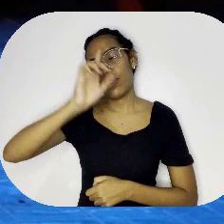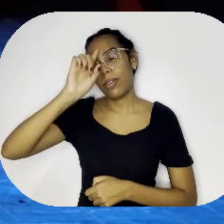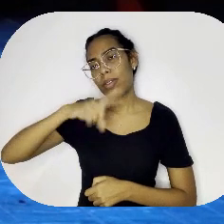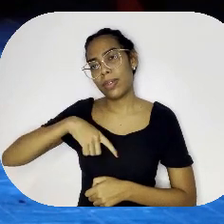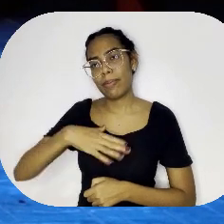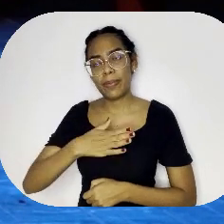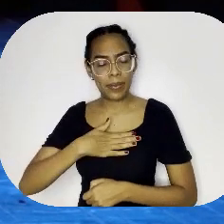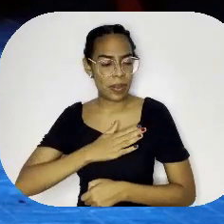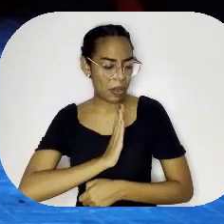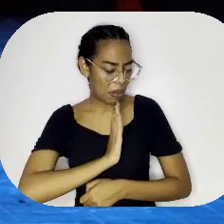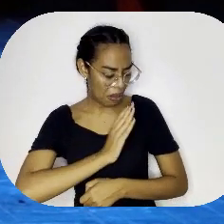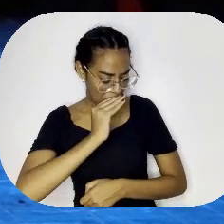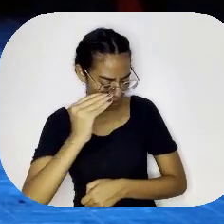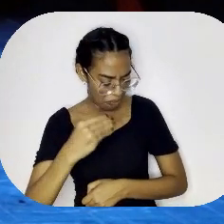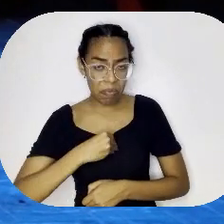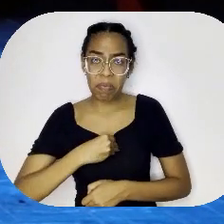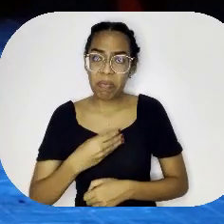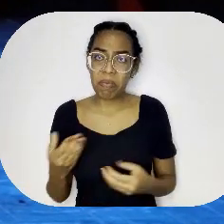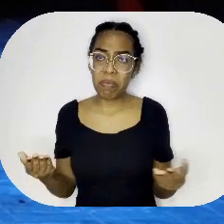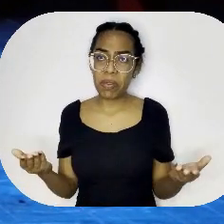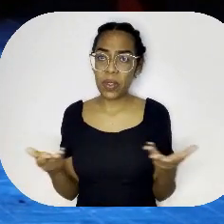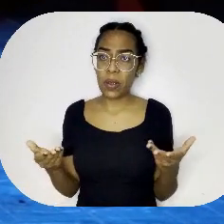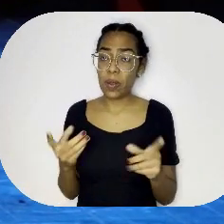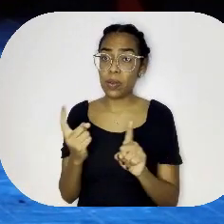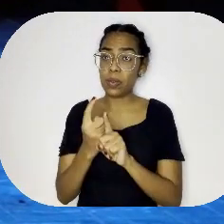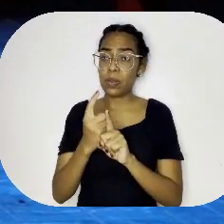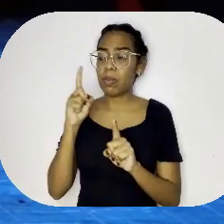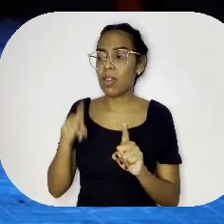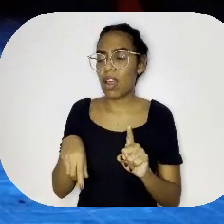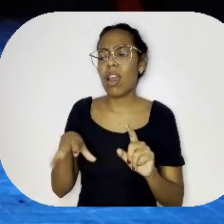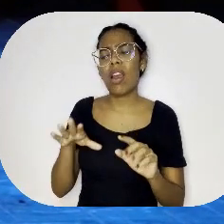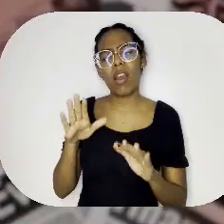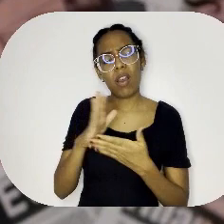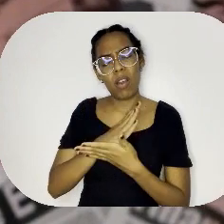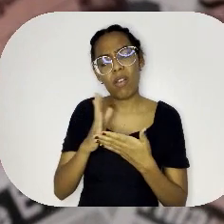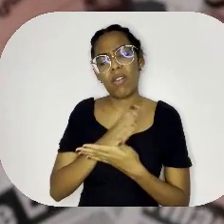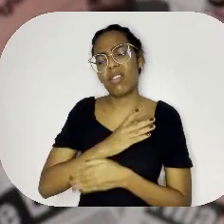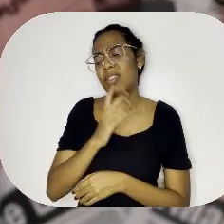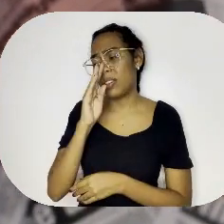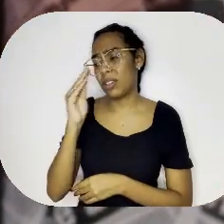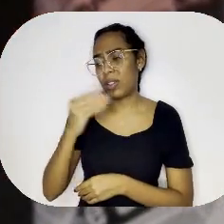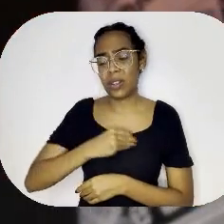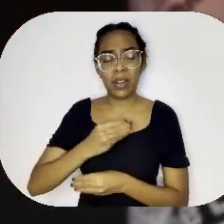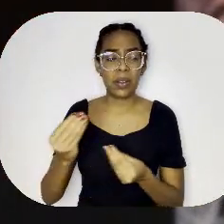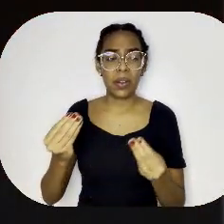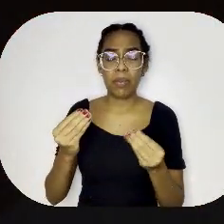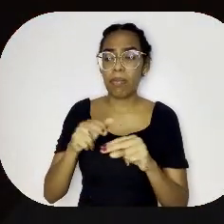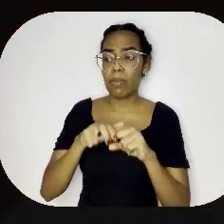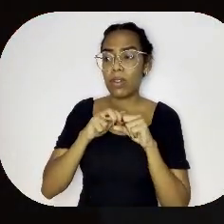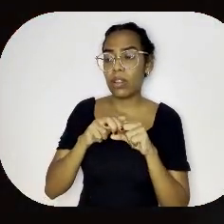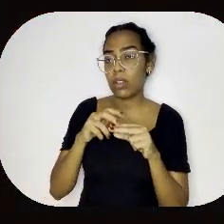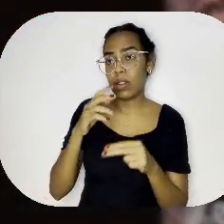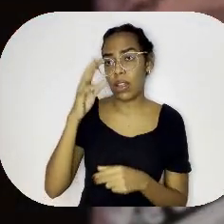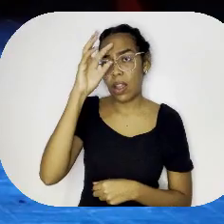ridículo e frágil é meu coração. Só agora descubro como é triste ignorar certas coisas. Na solidão de indivíduo,